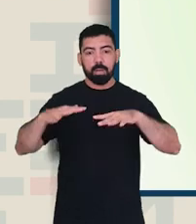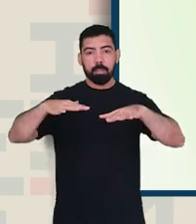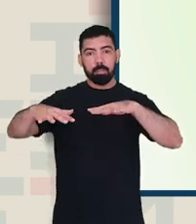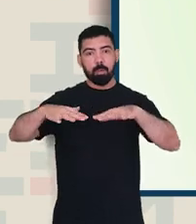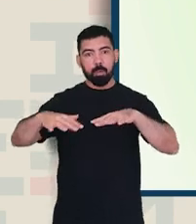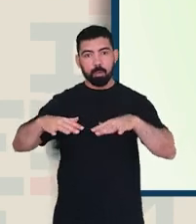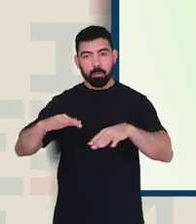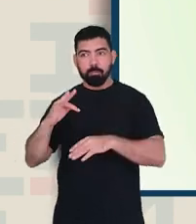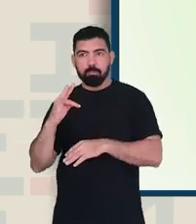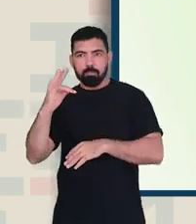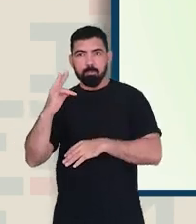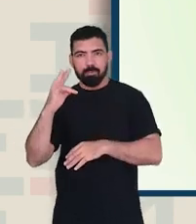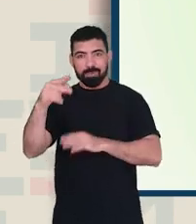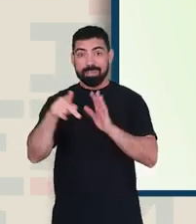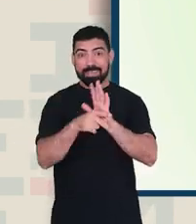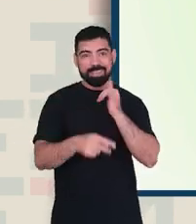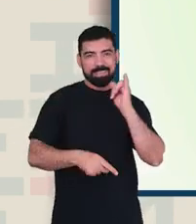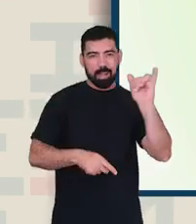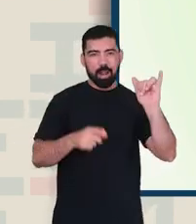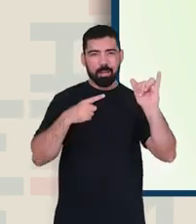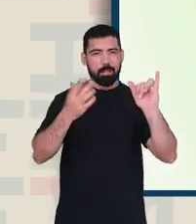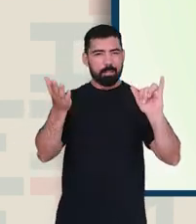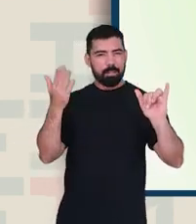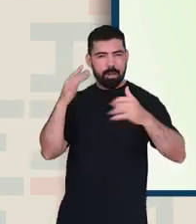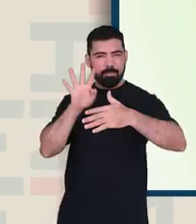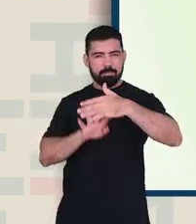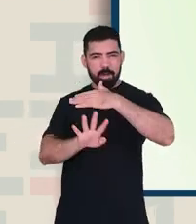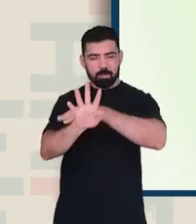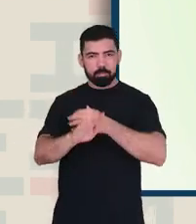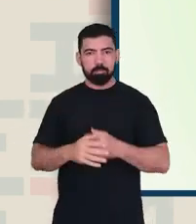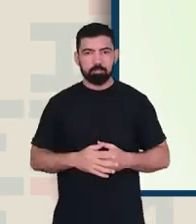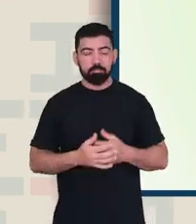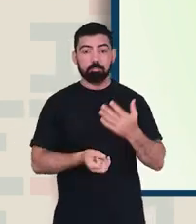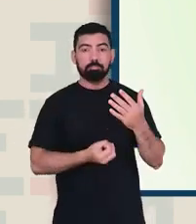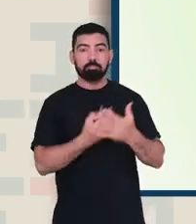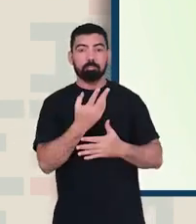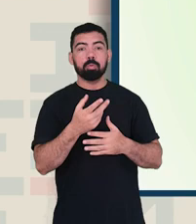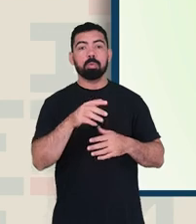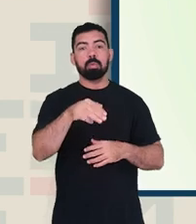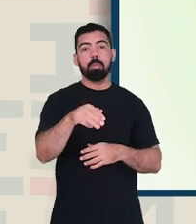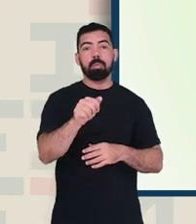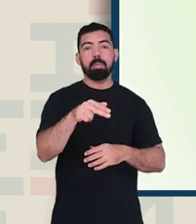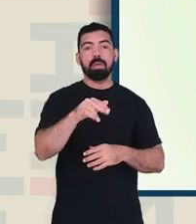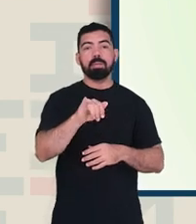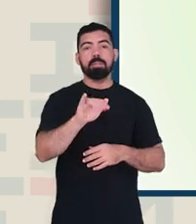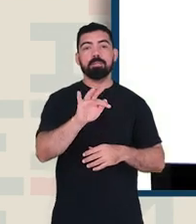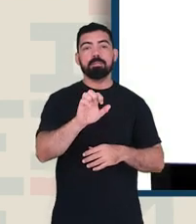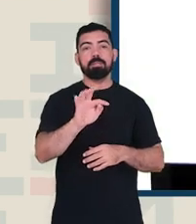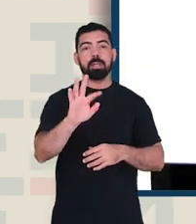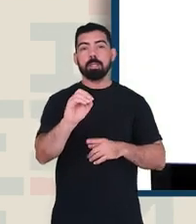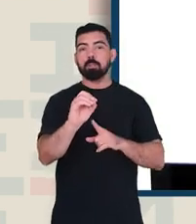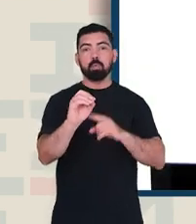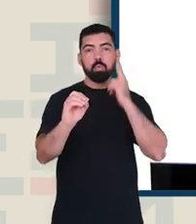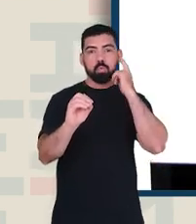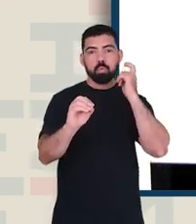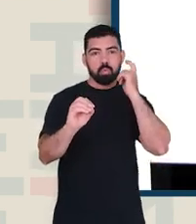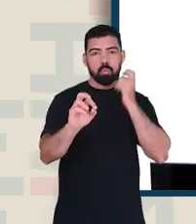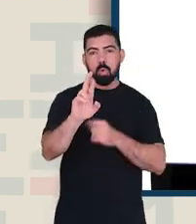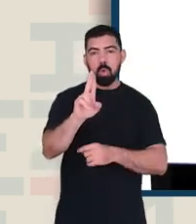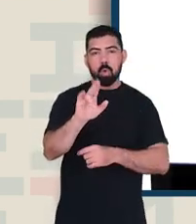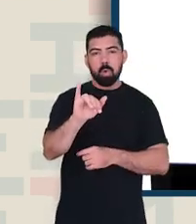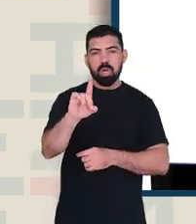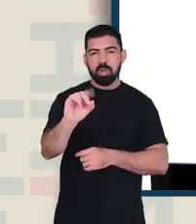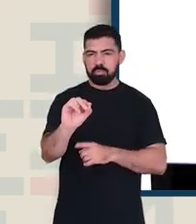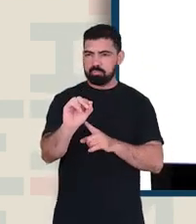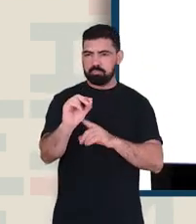movimento futurista italiano, publica o Manifesto do Ruído. E aí ele diz,